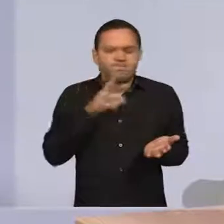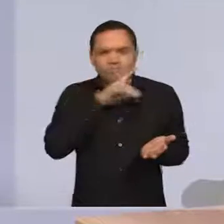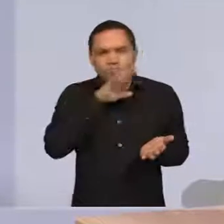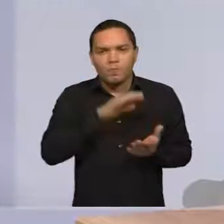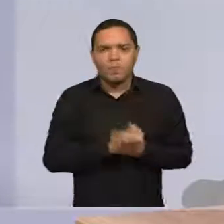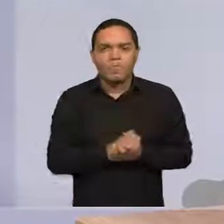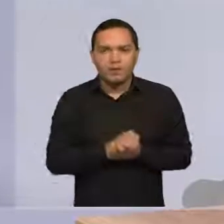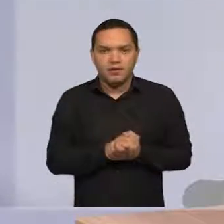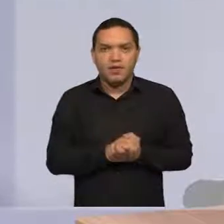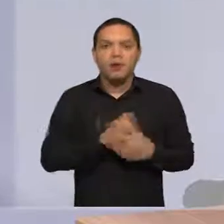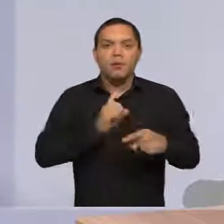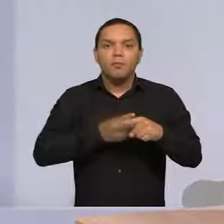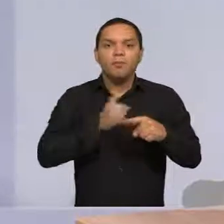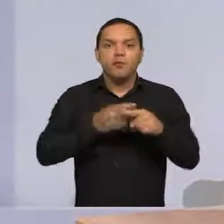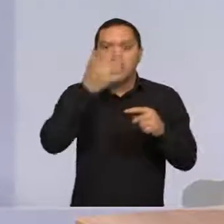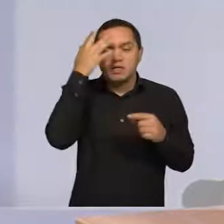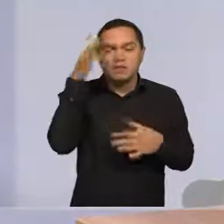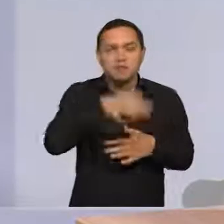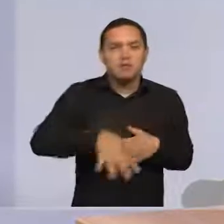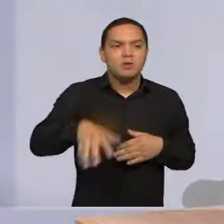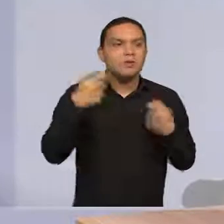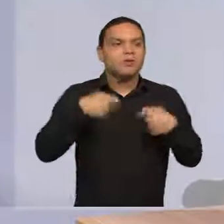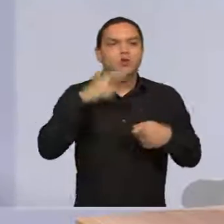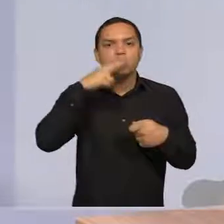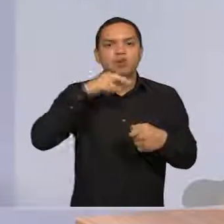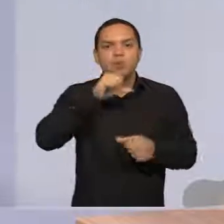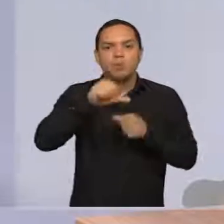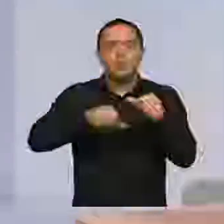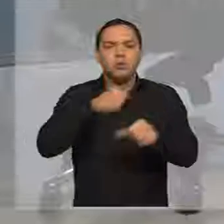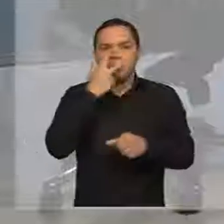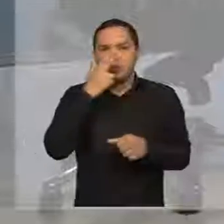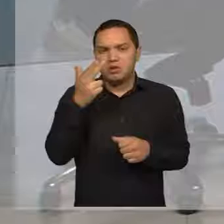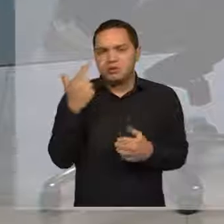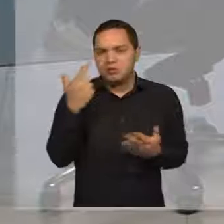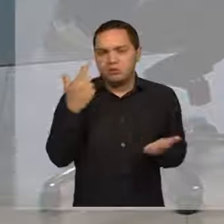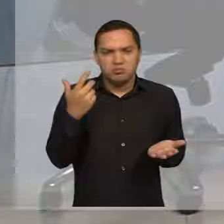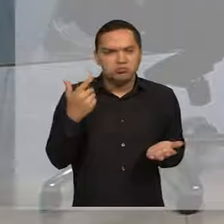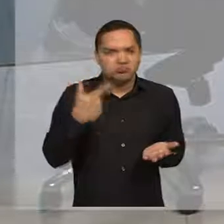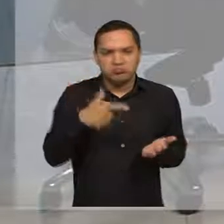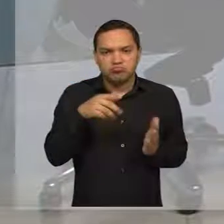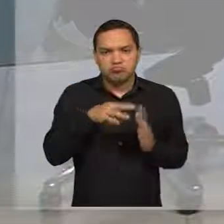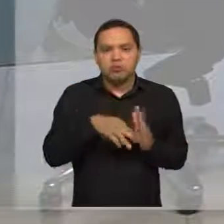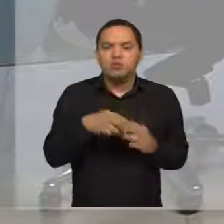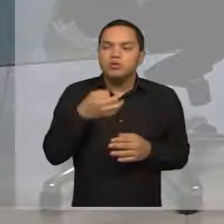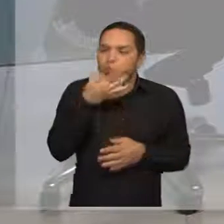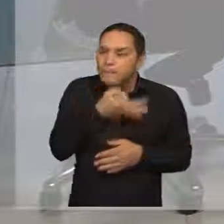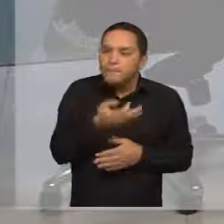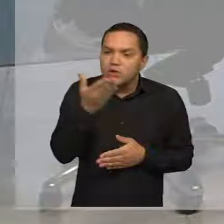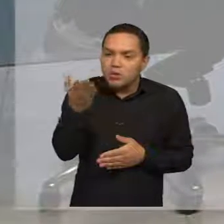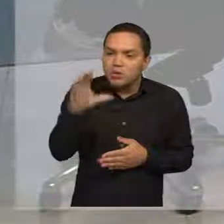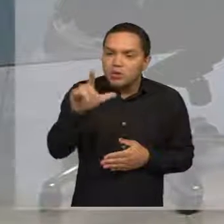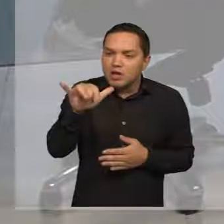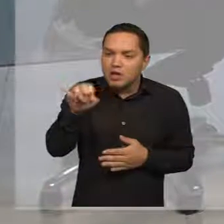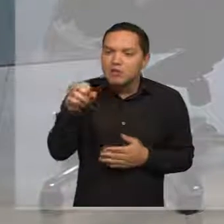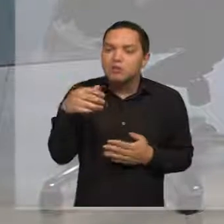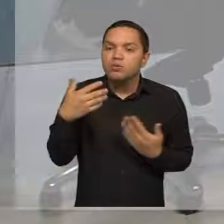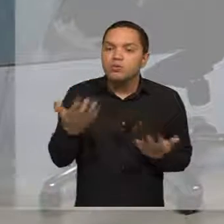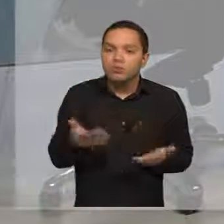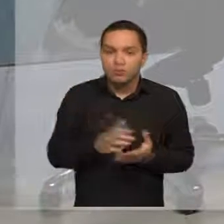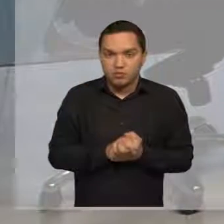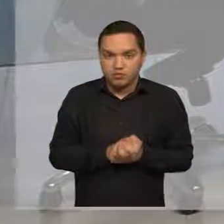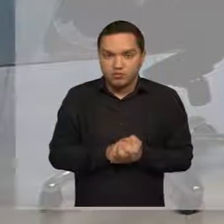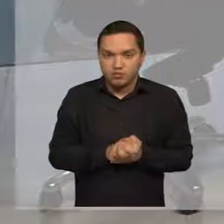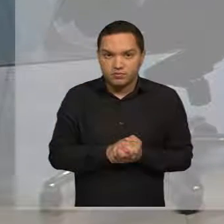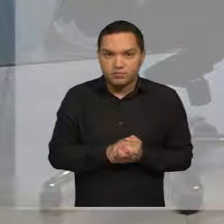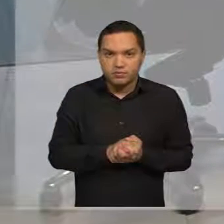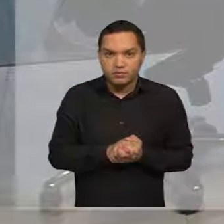vista das mudanças que se espera nesse instante para o governo. Clésio, qual é a tua percepção sobre... Aliás,